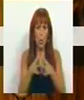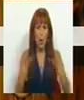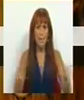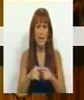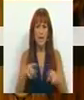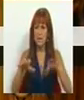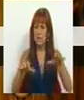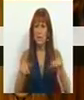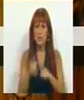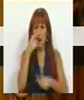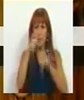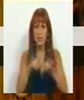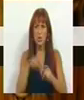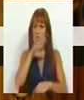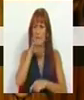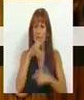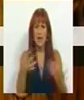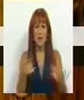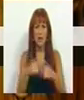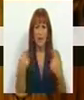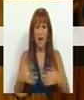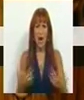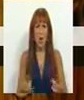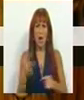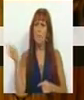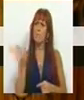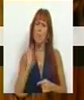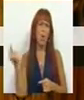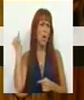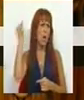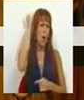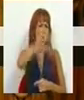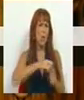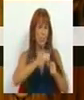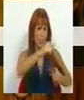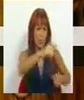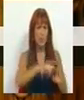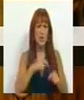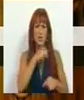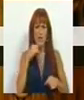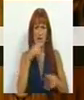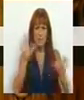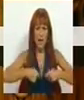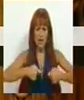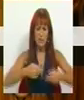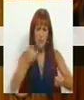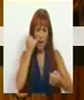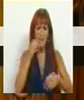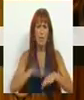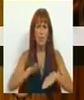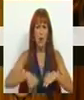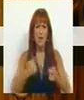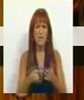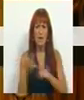aumento das distâncias que os utentes e familiares têm agora de percorrer implica mais sofrimento e mais despesa, agravados